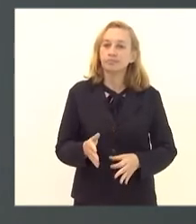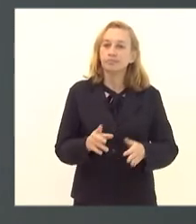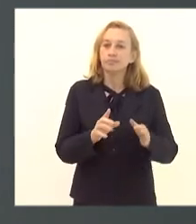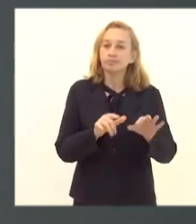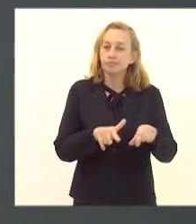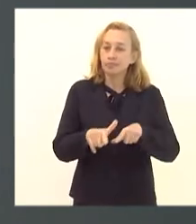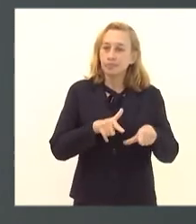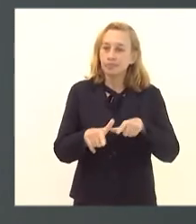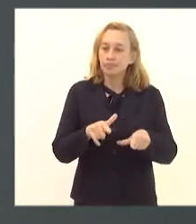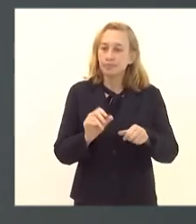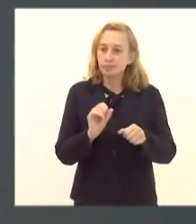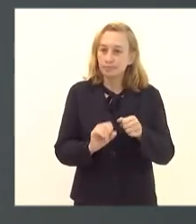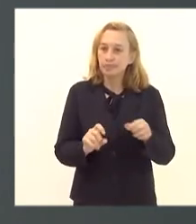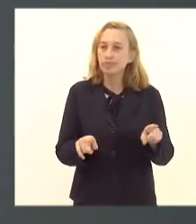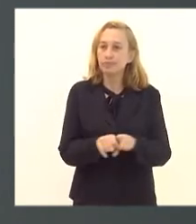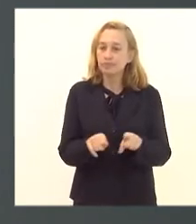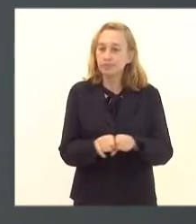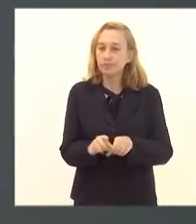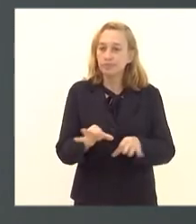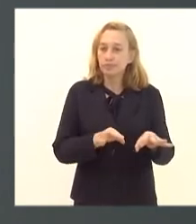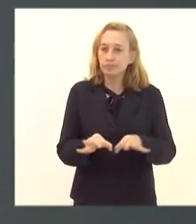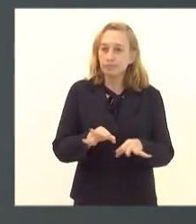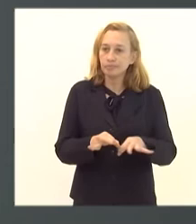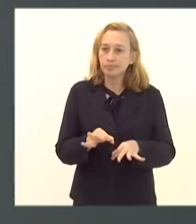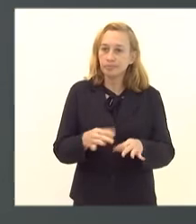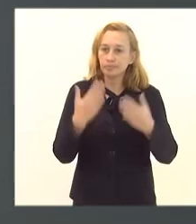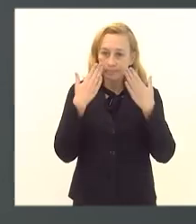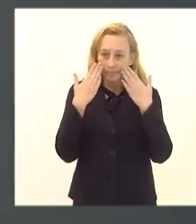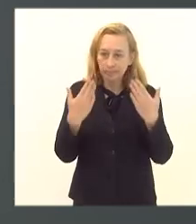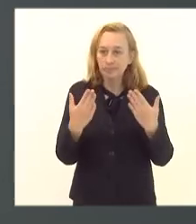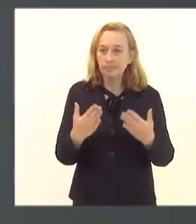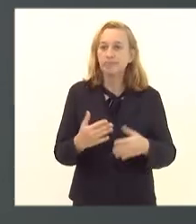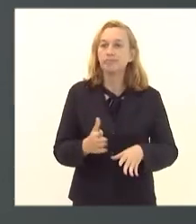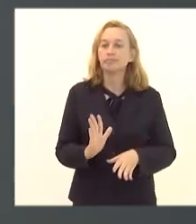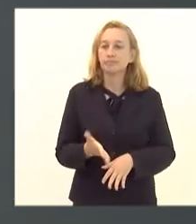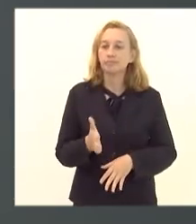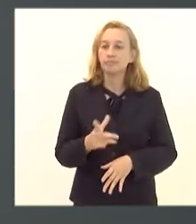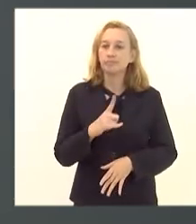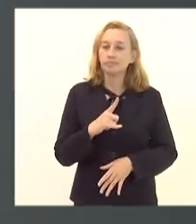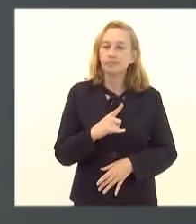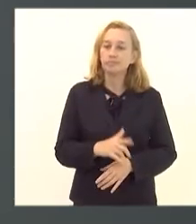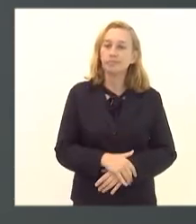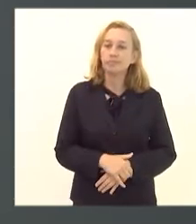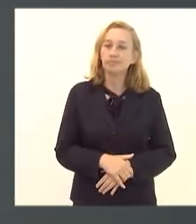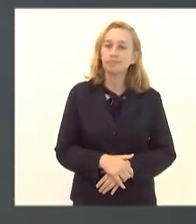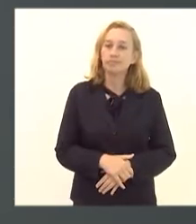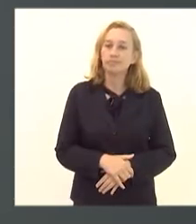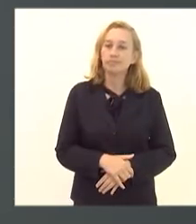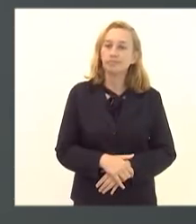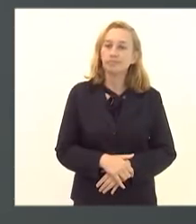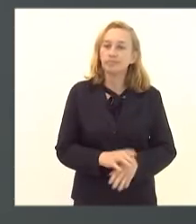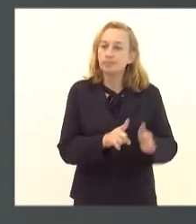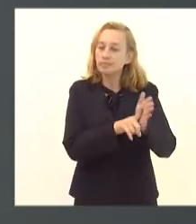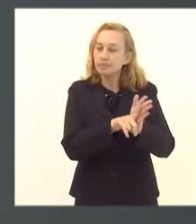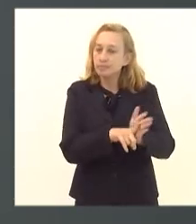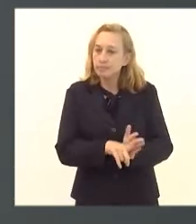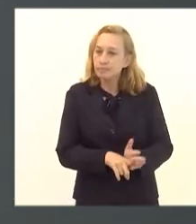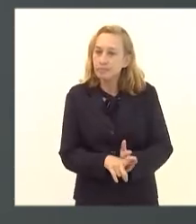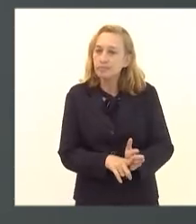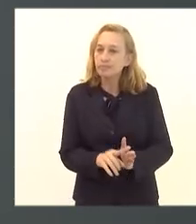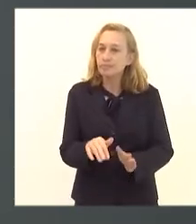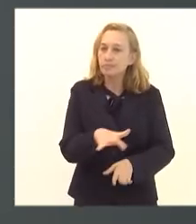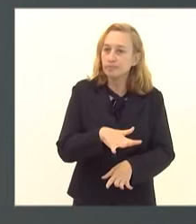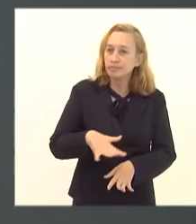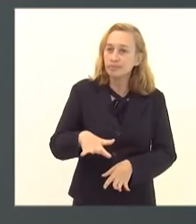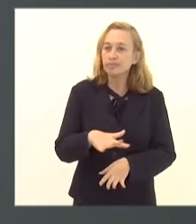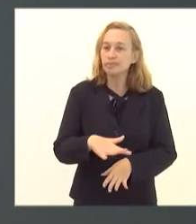que além de projeto também executivo, né, de apresentação do projeto, já houve já o levantamento de campo, mobilização